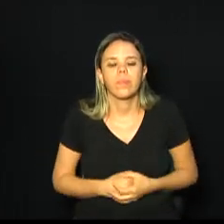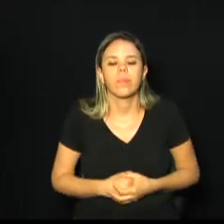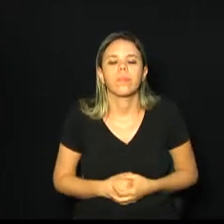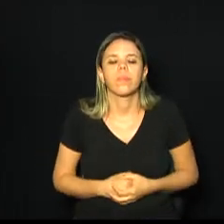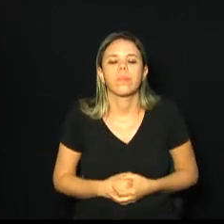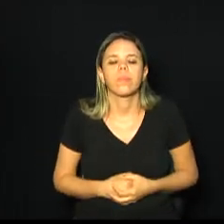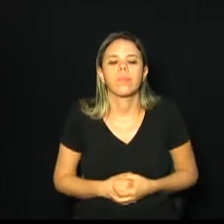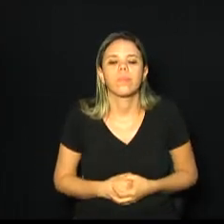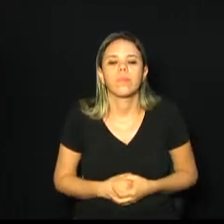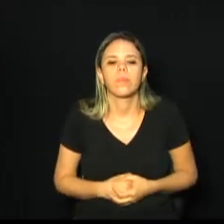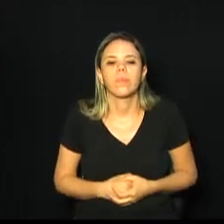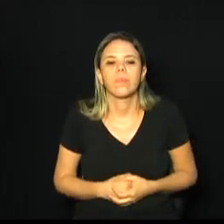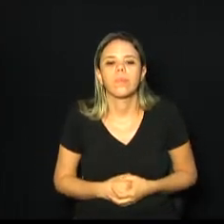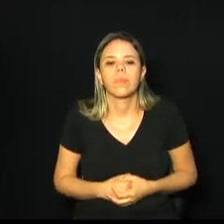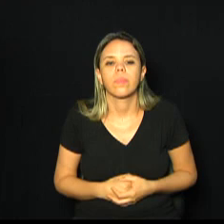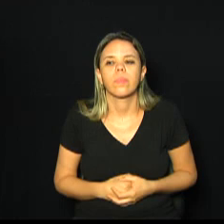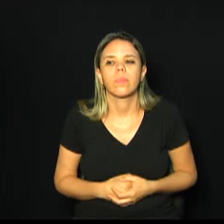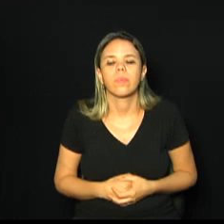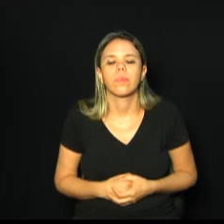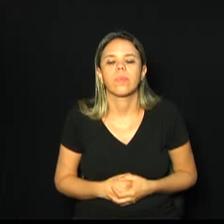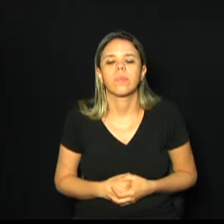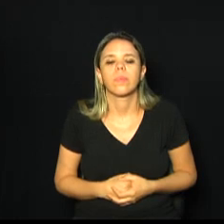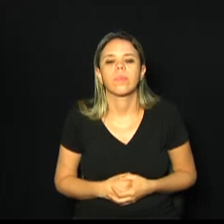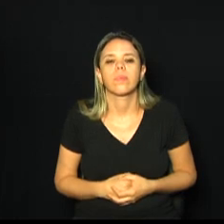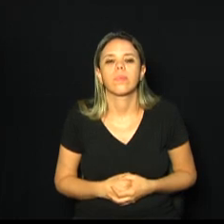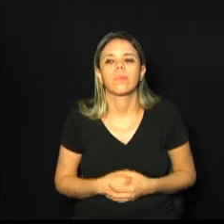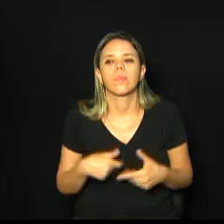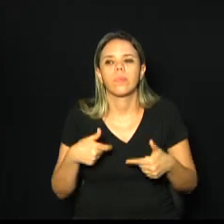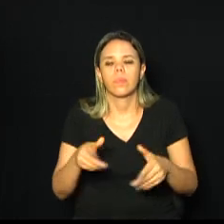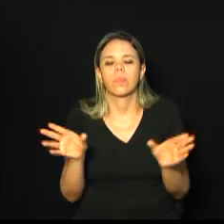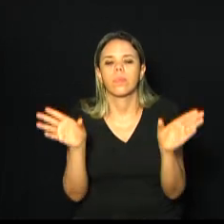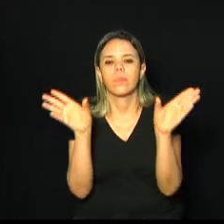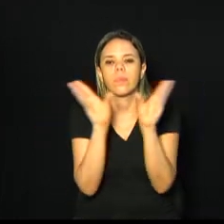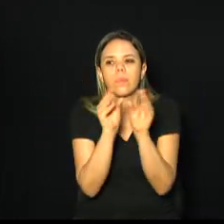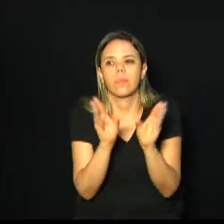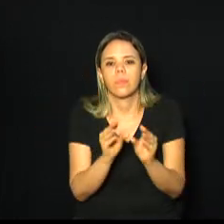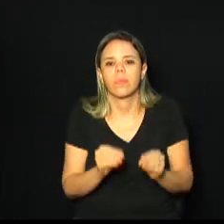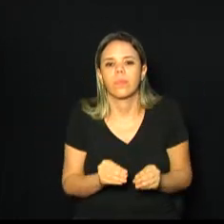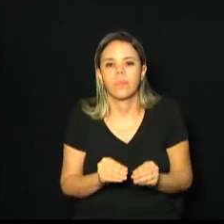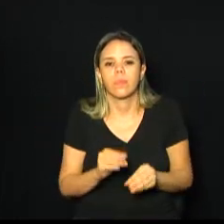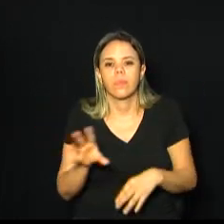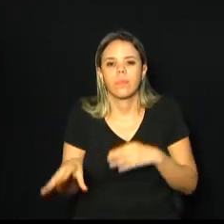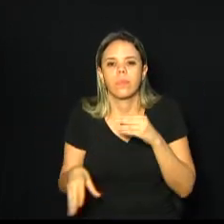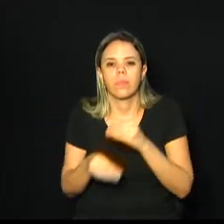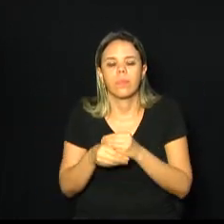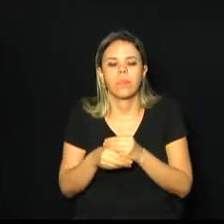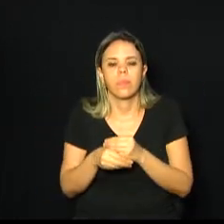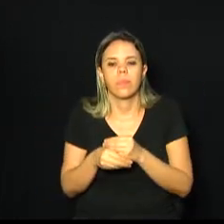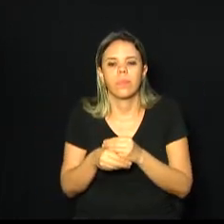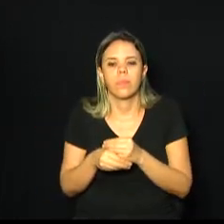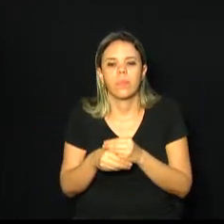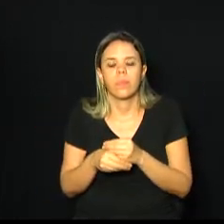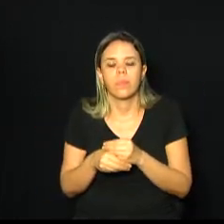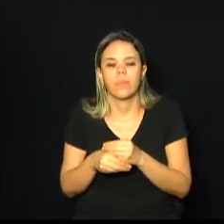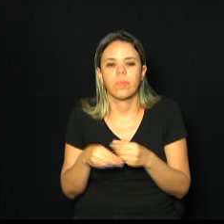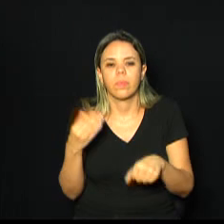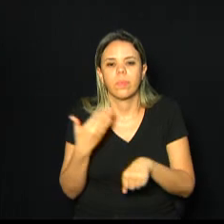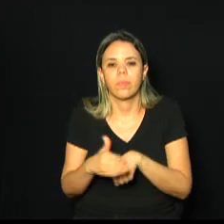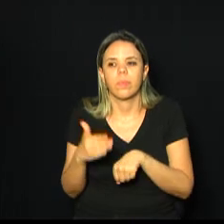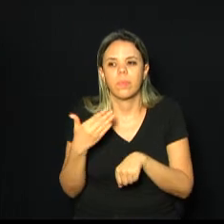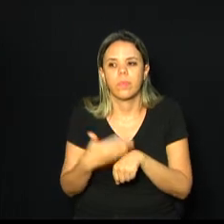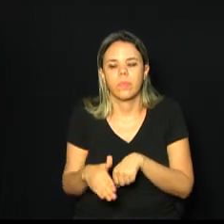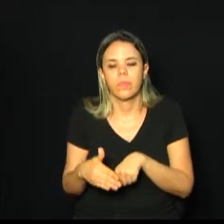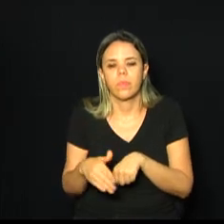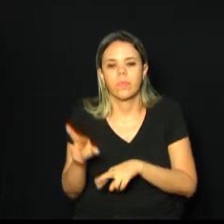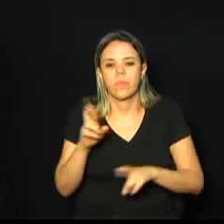são questões que, no caso do plano de ação, definidas, implementação são implantadas, aplicadas, e